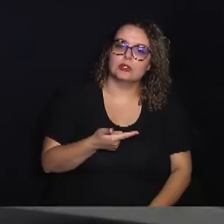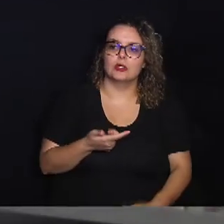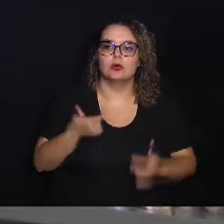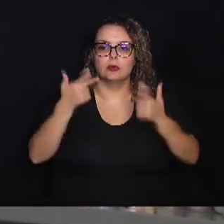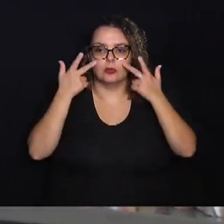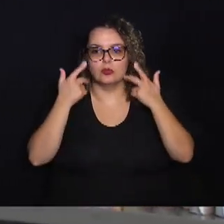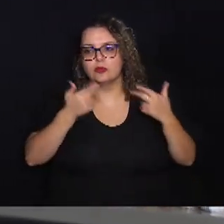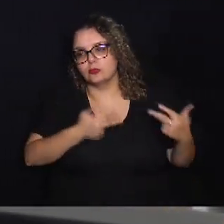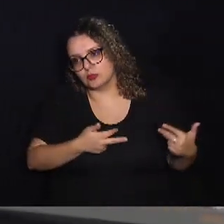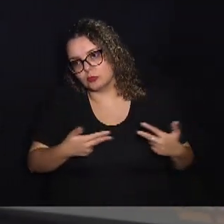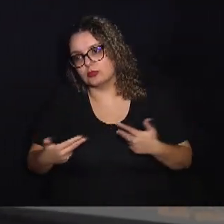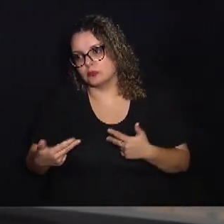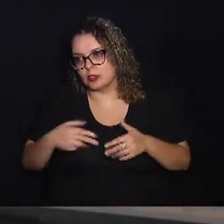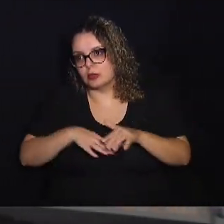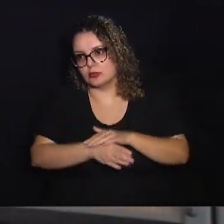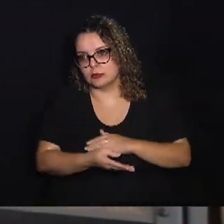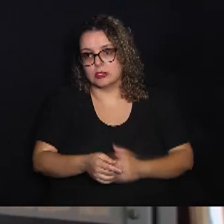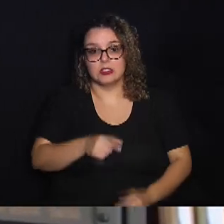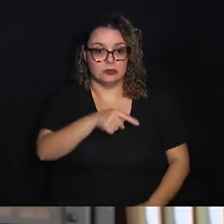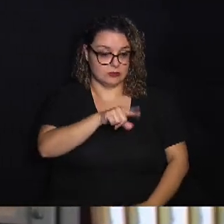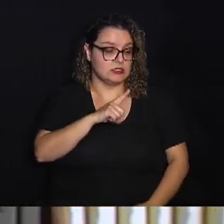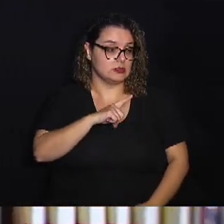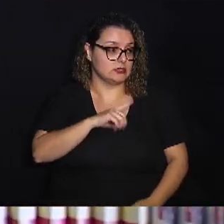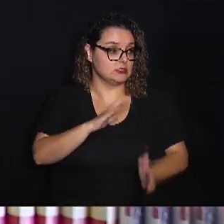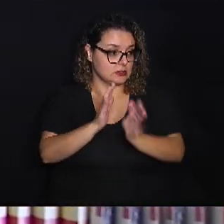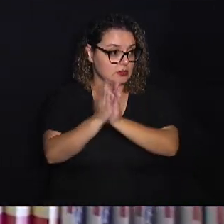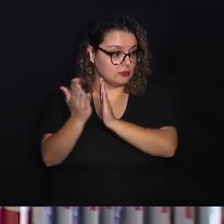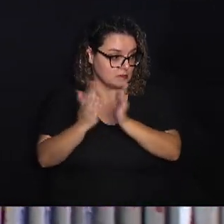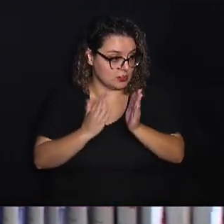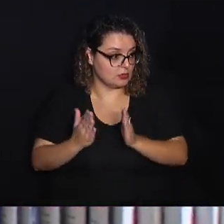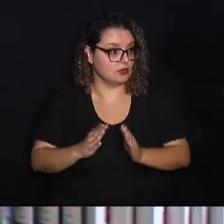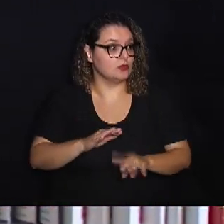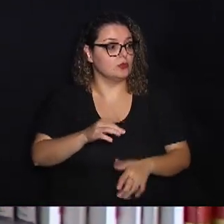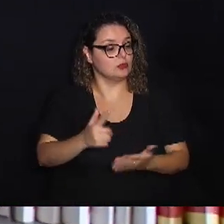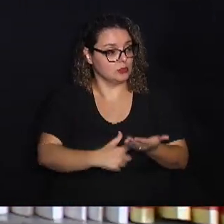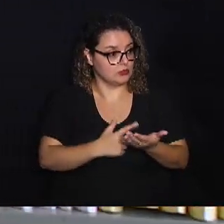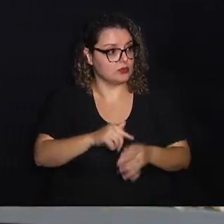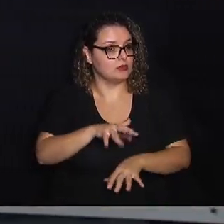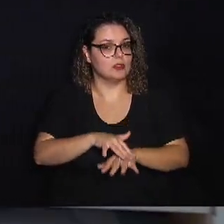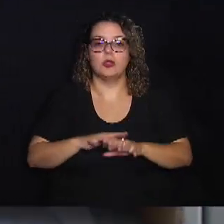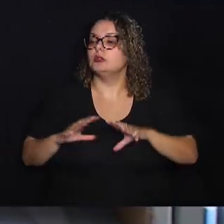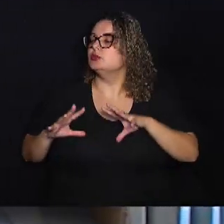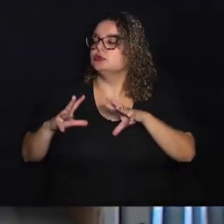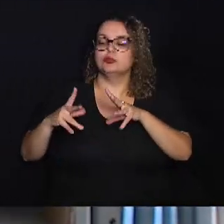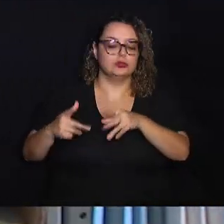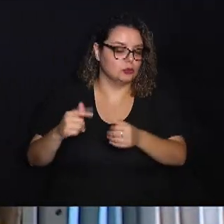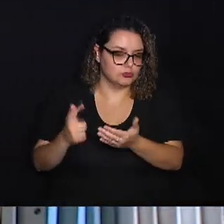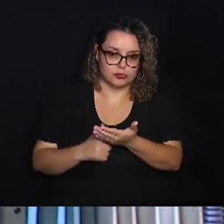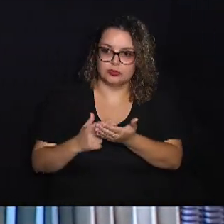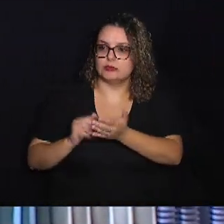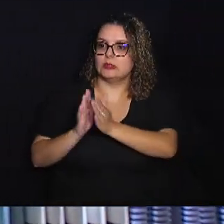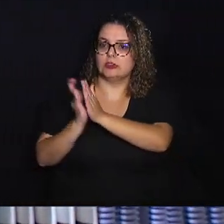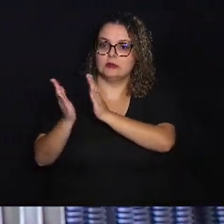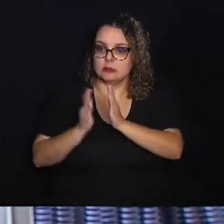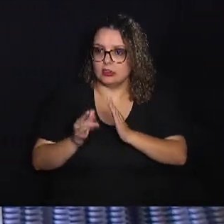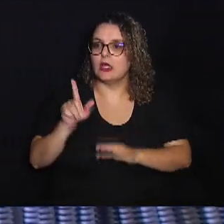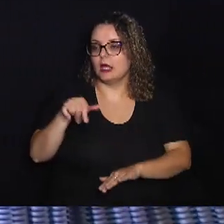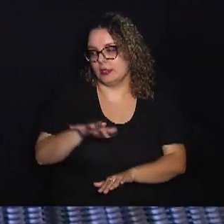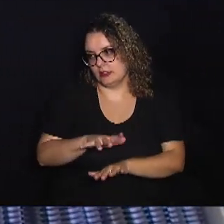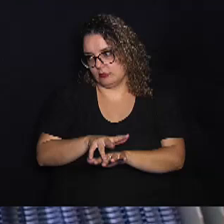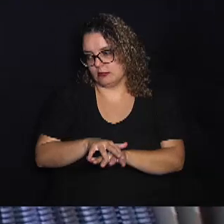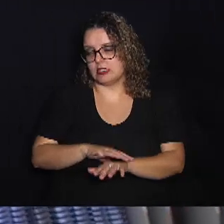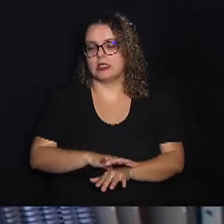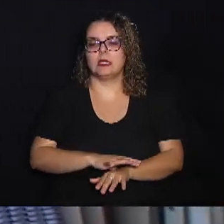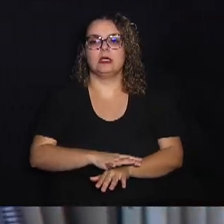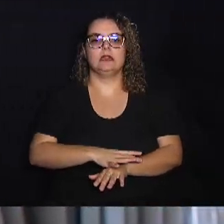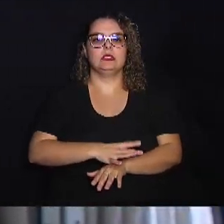gente está acostumado. E aqui vocês têm biblioteca com livros em braille? Todos os nossos livros da biblioteca são em braille, né?